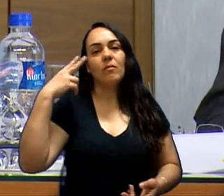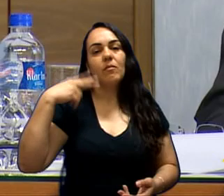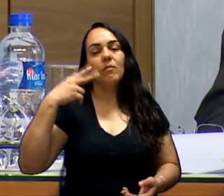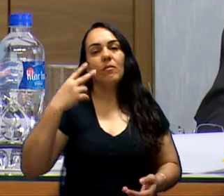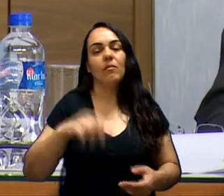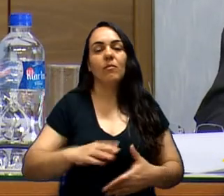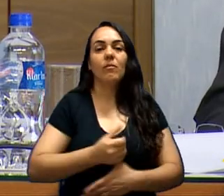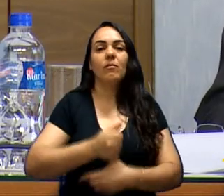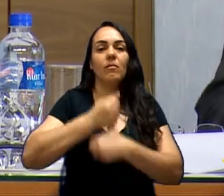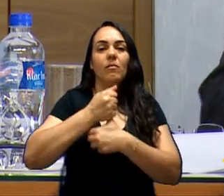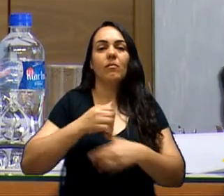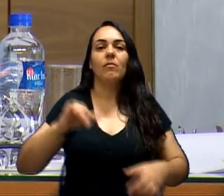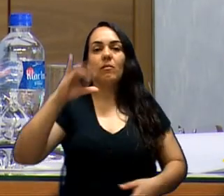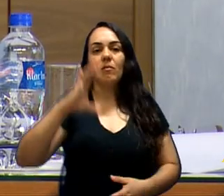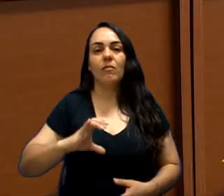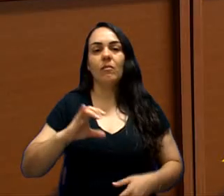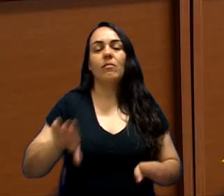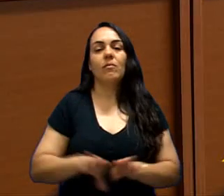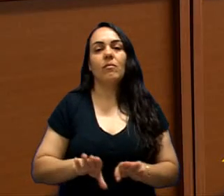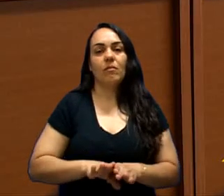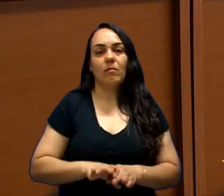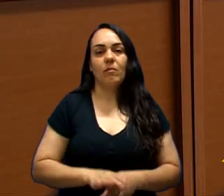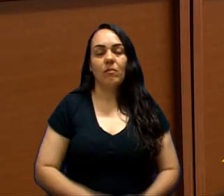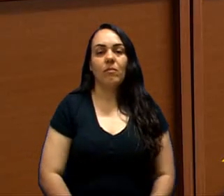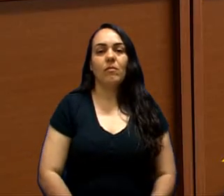líderes. Vereador Iara.